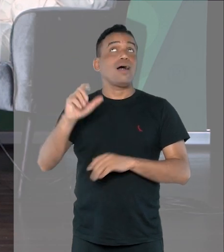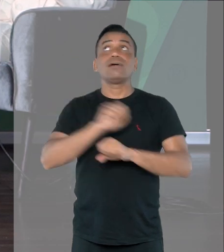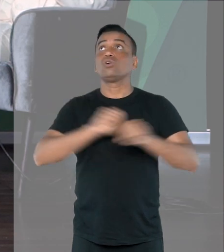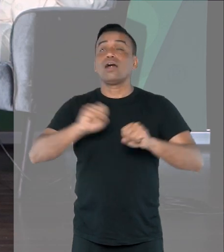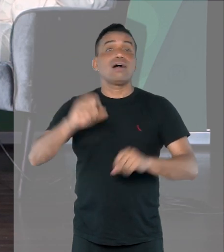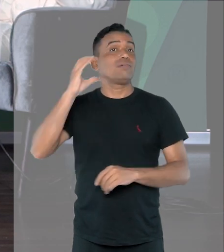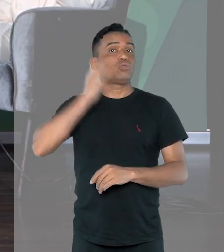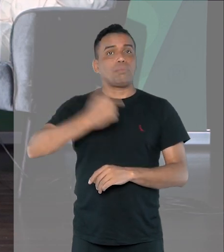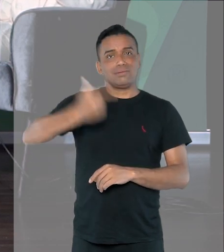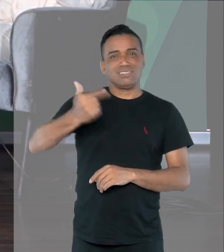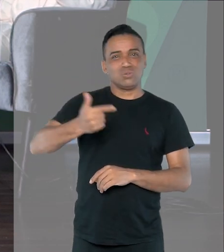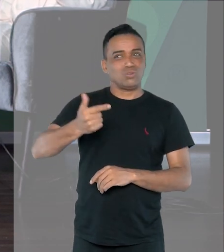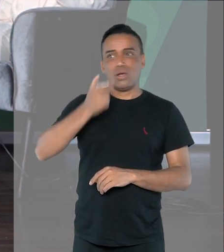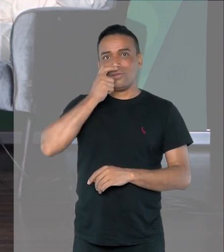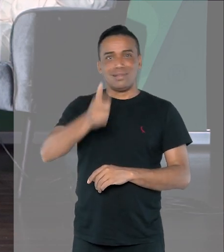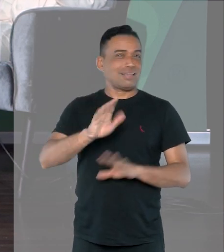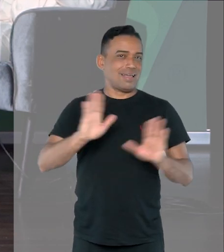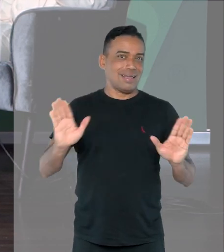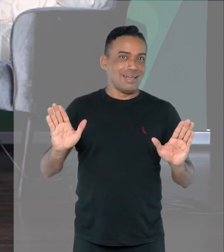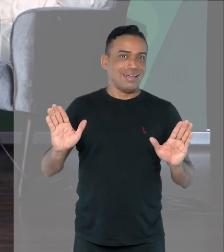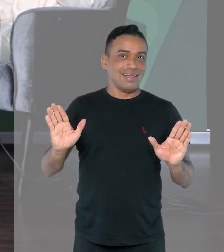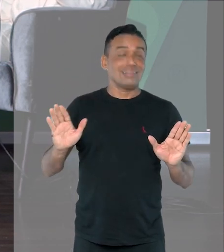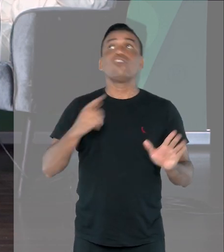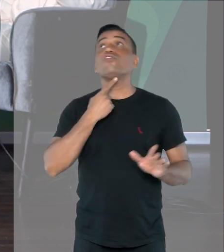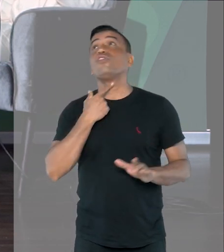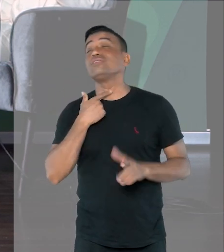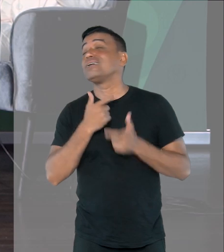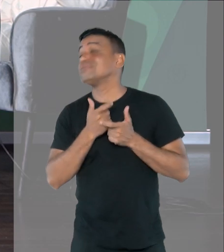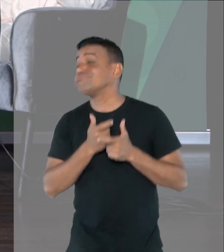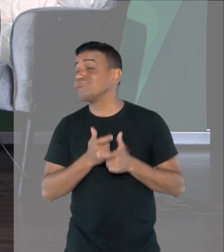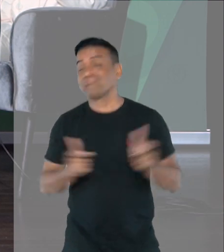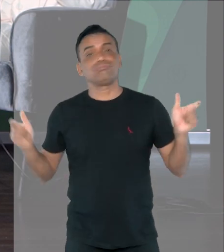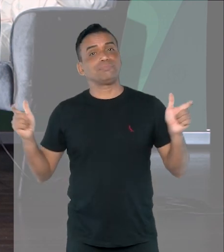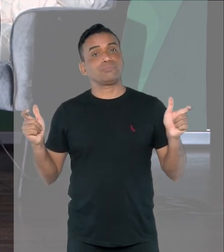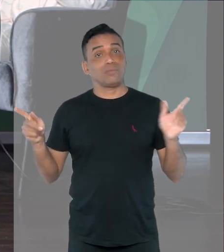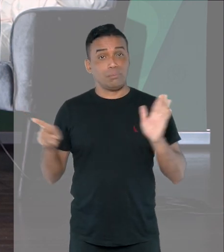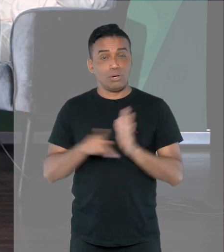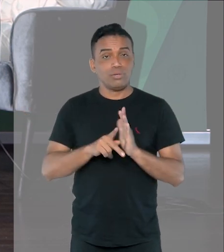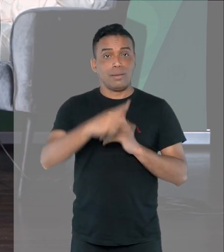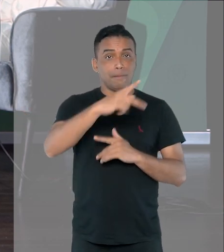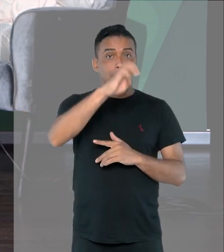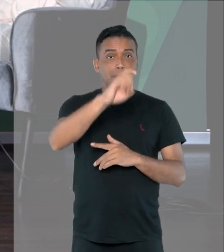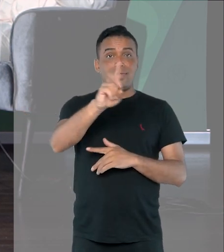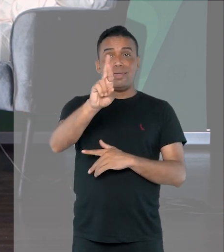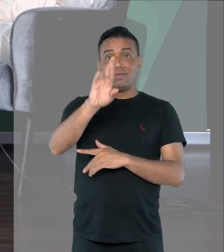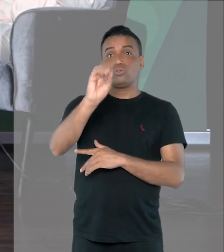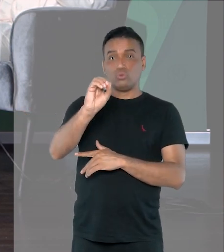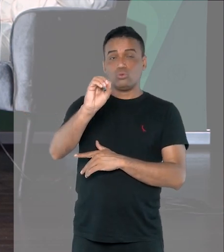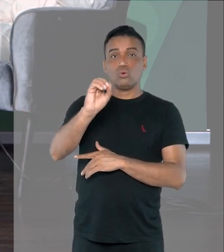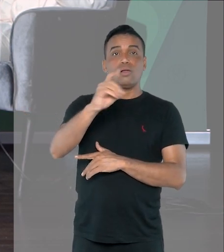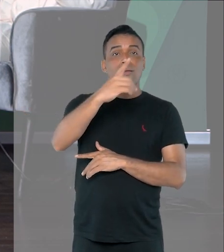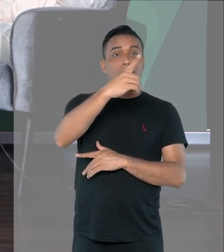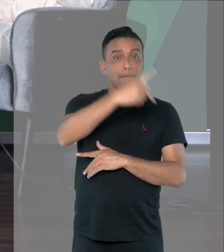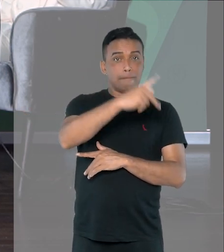nisso, mas há essa vontade muito grande de que seja o Pedro de Alcântara. E o Pedro de Alcântara até diz: olha, isso nunca foi validado,